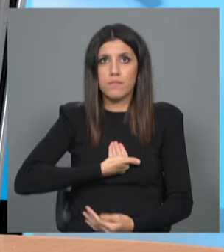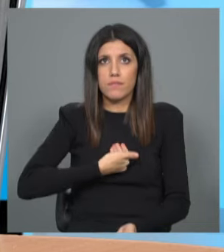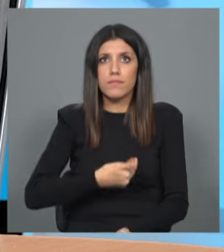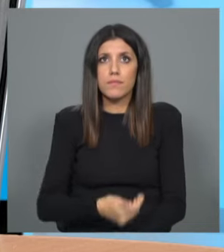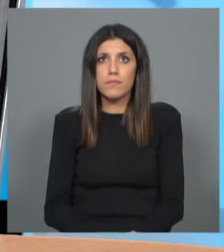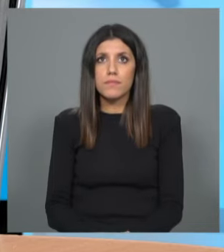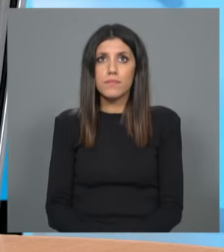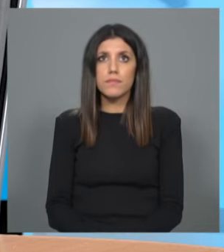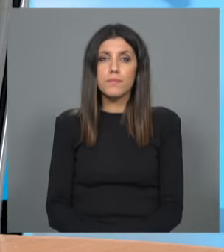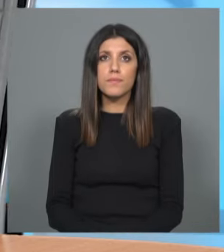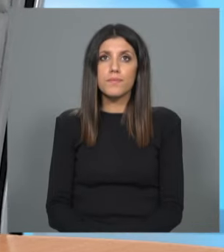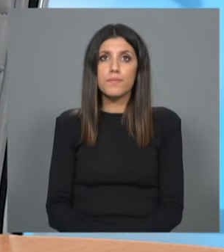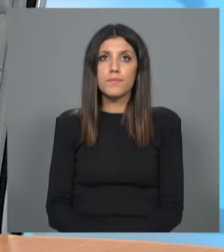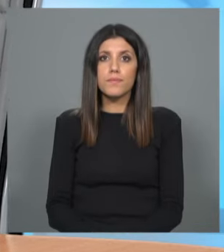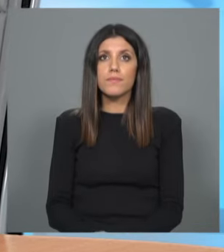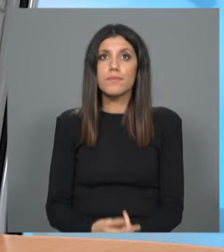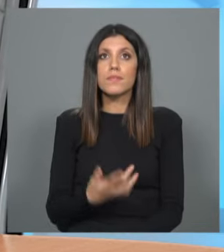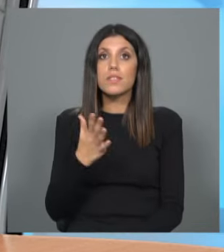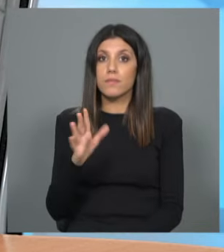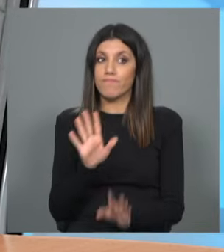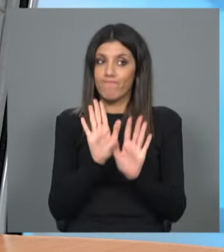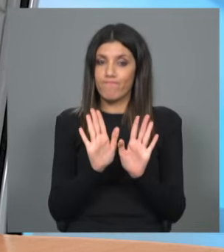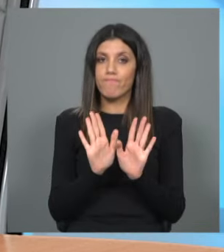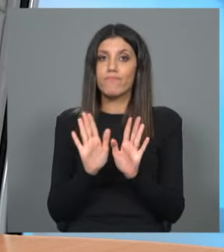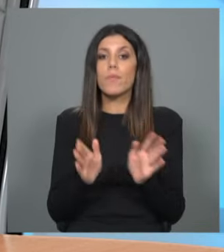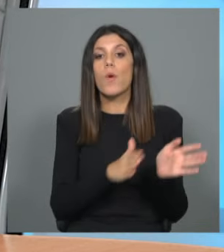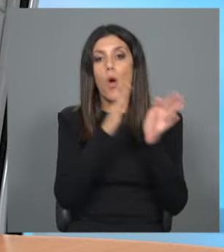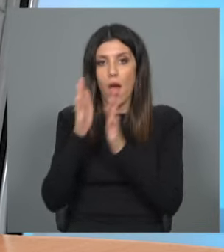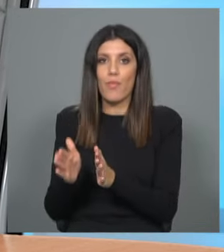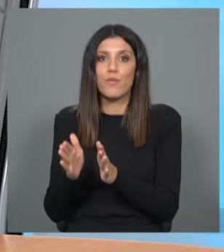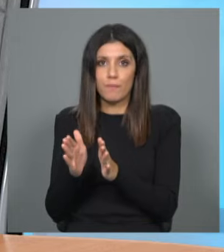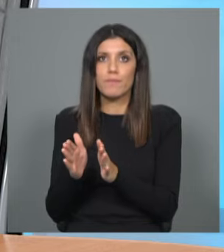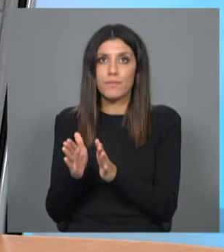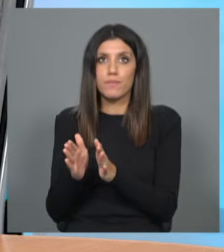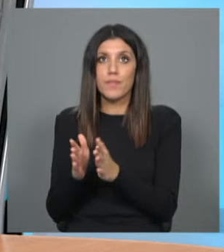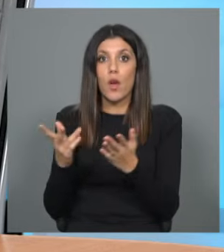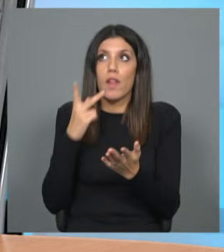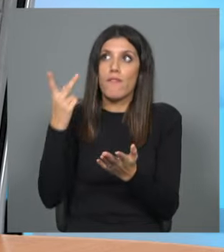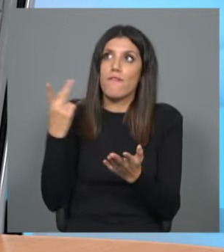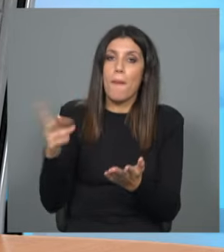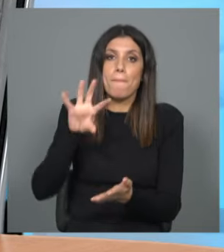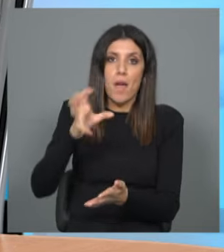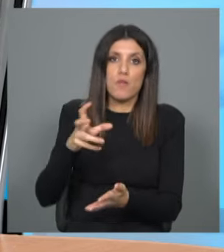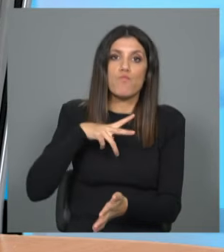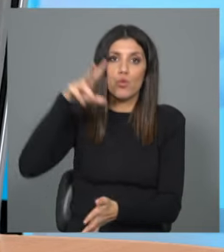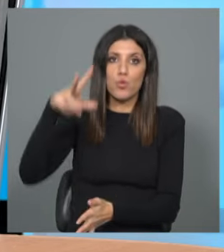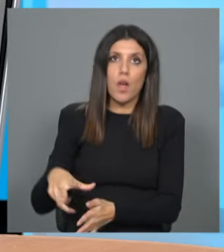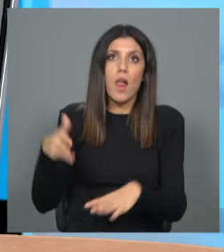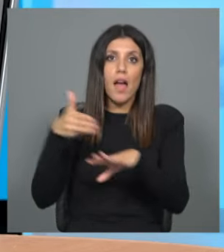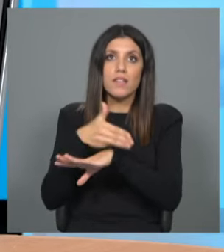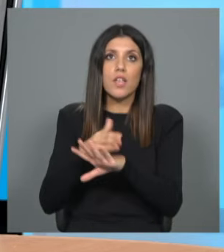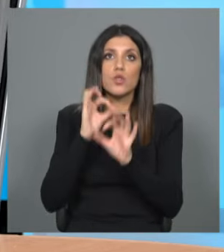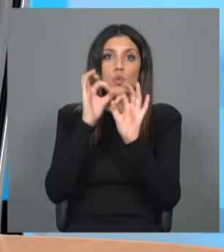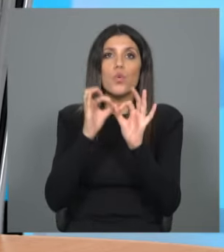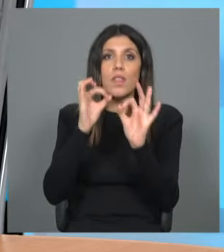abordado. Esta é uma questão. A outra questão é que vivemos num país em que o acesso a cuidados